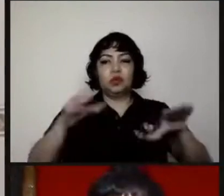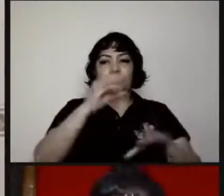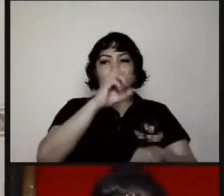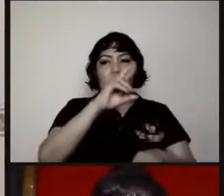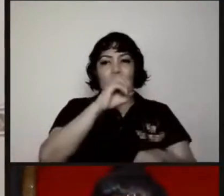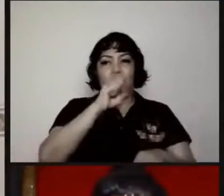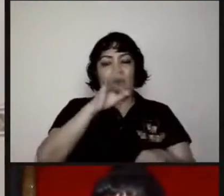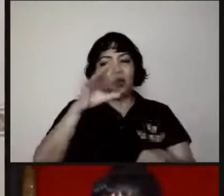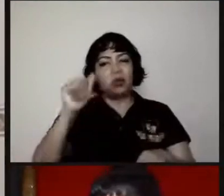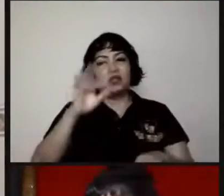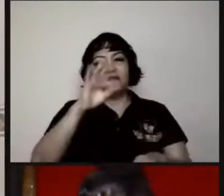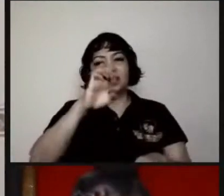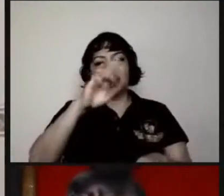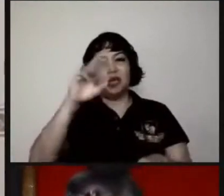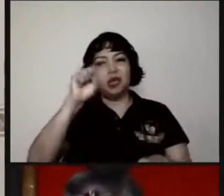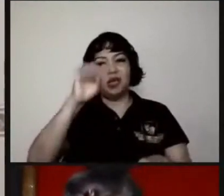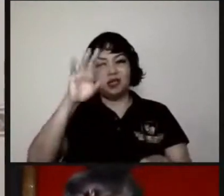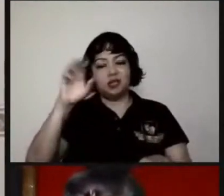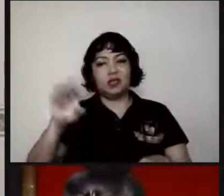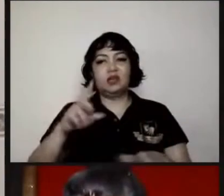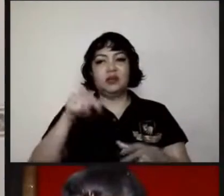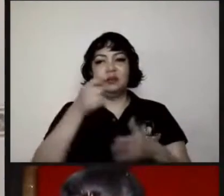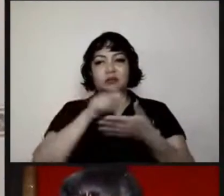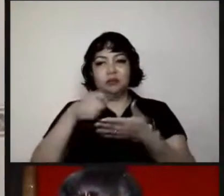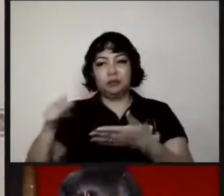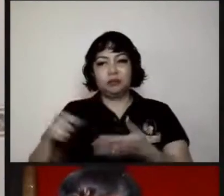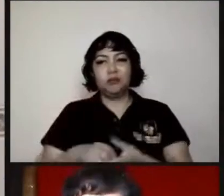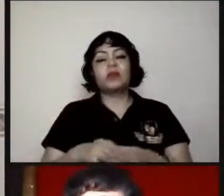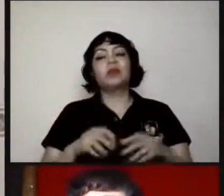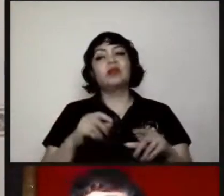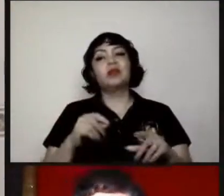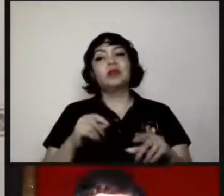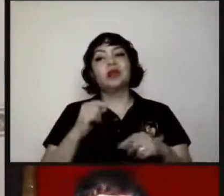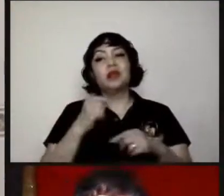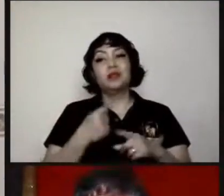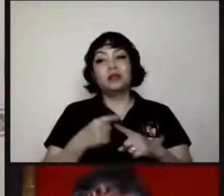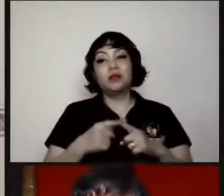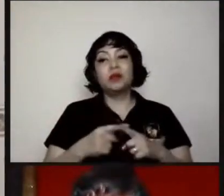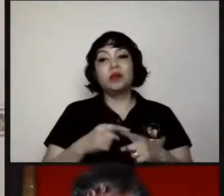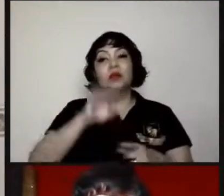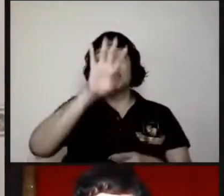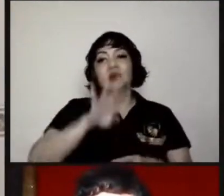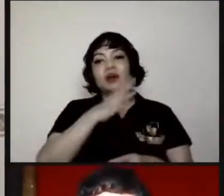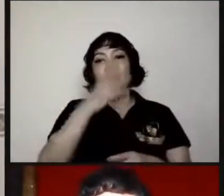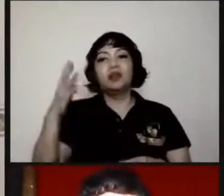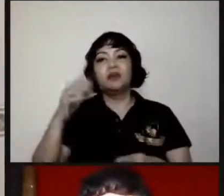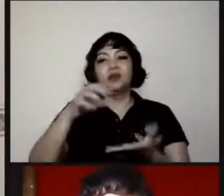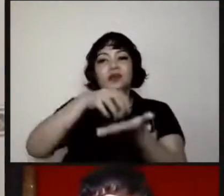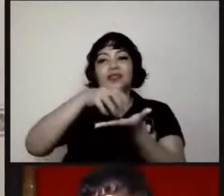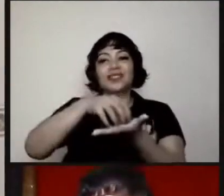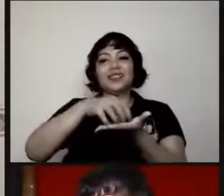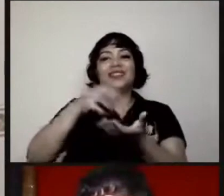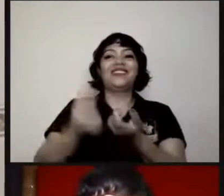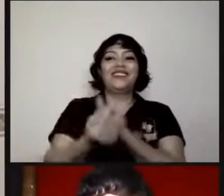o Eduardo Tornaghi colocou aqui da pauta do Centrão da época, né? Valia a pauta do Centrão da época